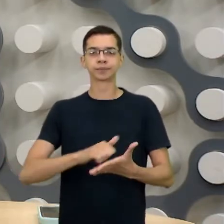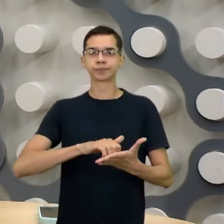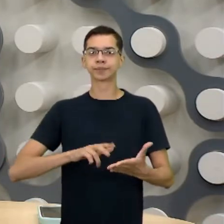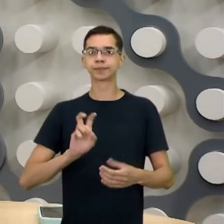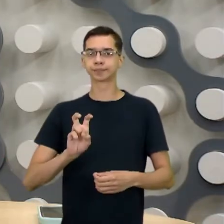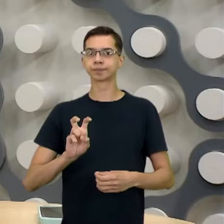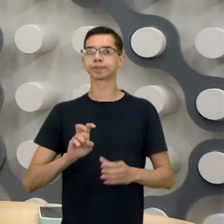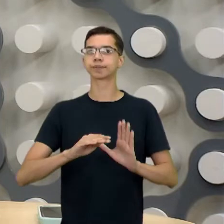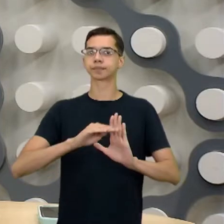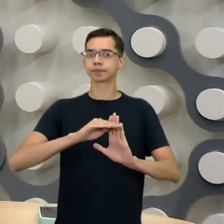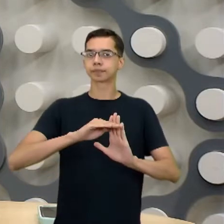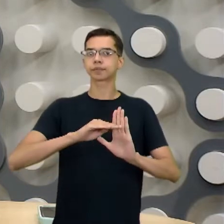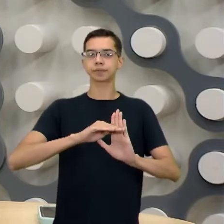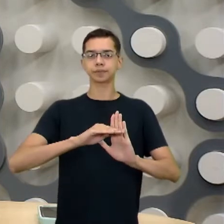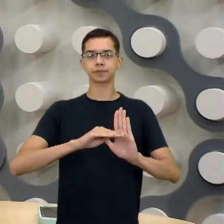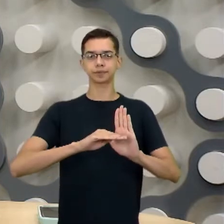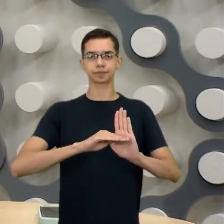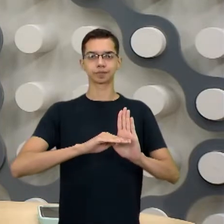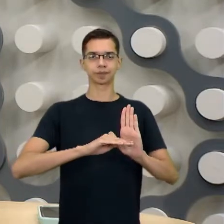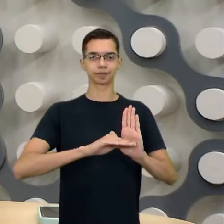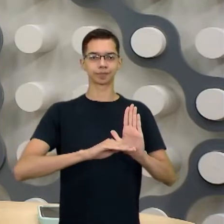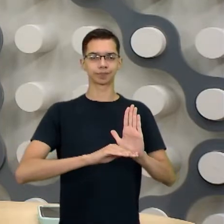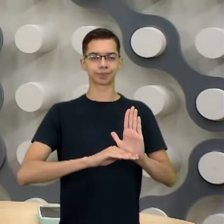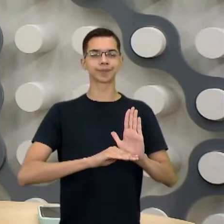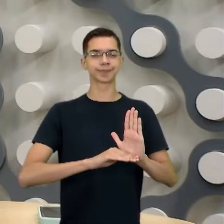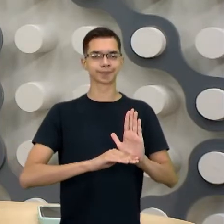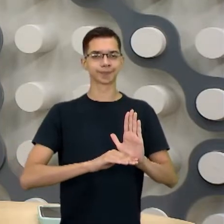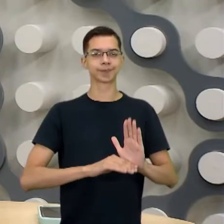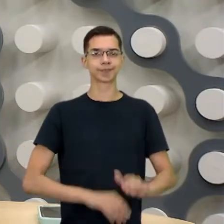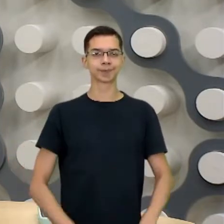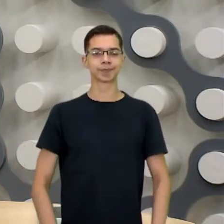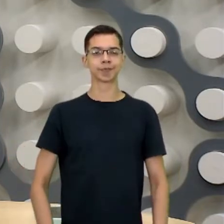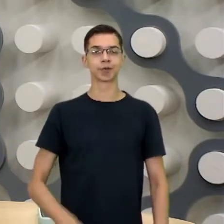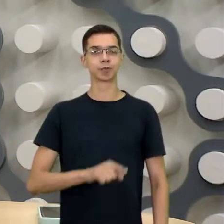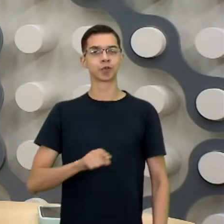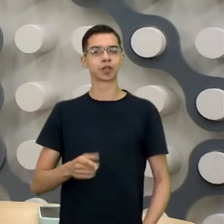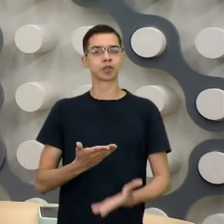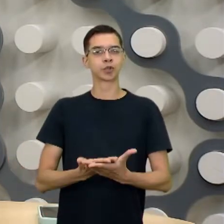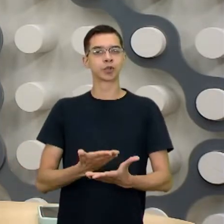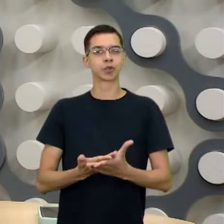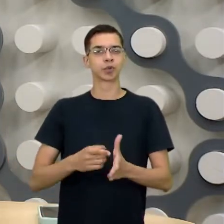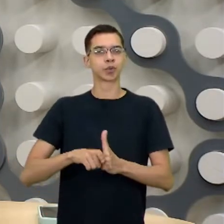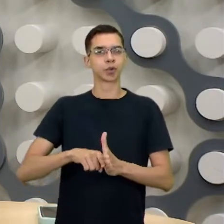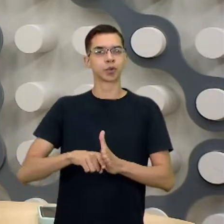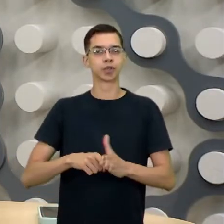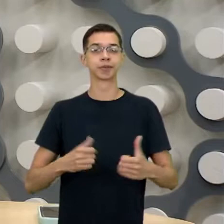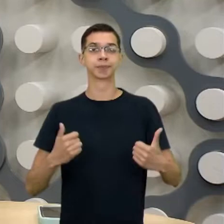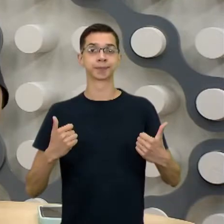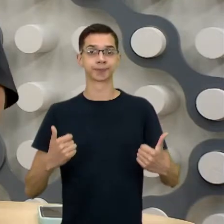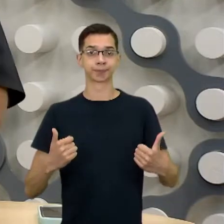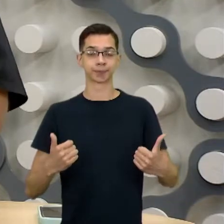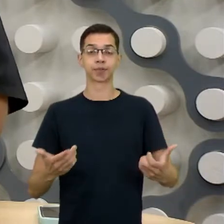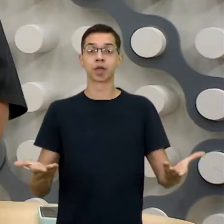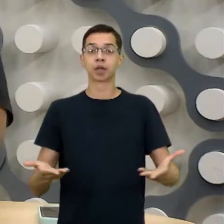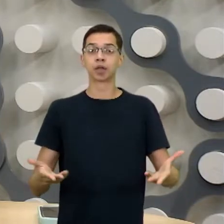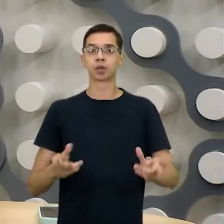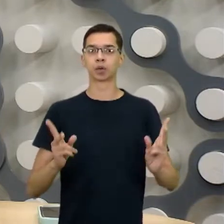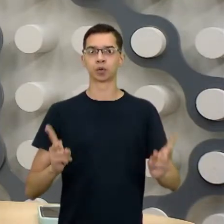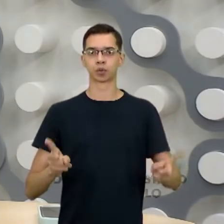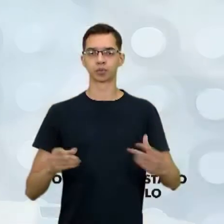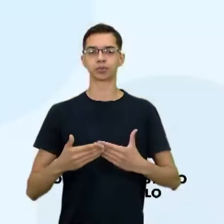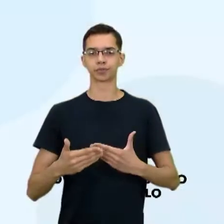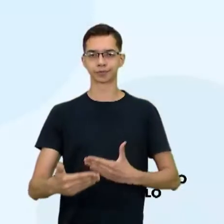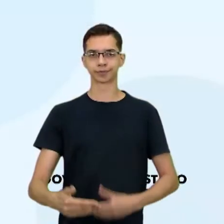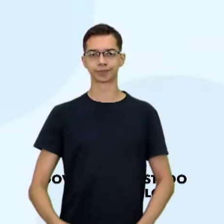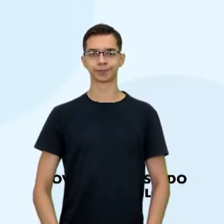desse componente, né? Vai ter aí outras unidades aí para vocês estarem estudando, beleza? Vamos lá para a próxima aí, para a sequência lá, né?